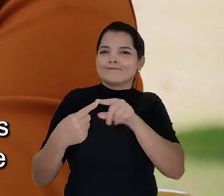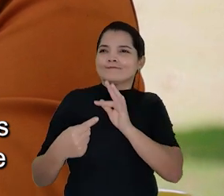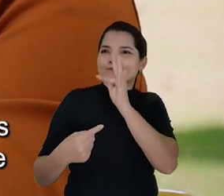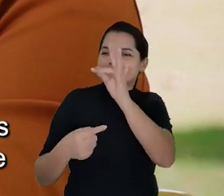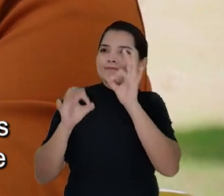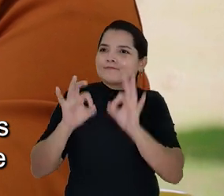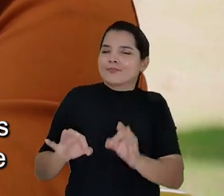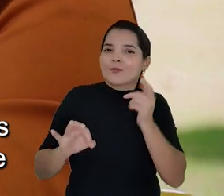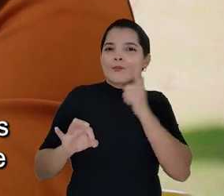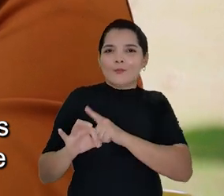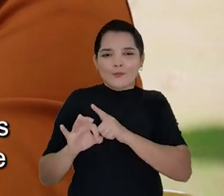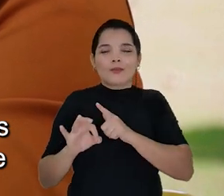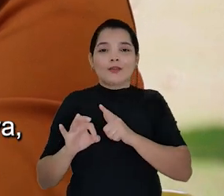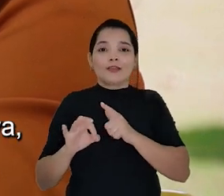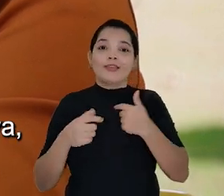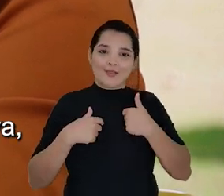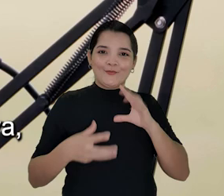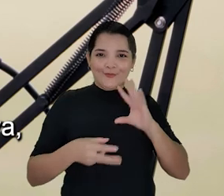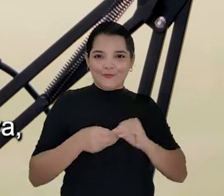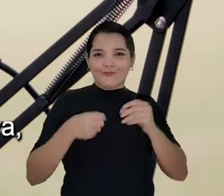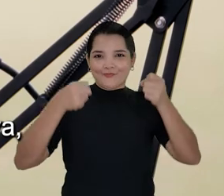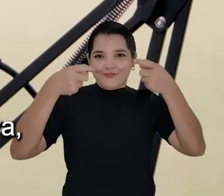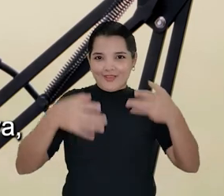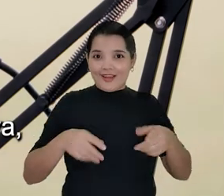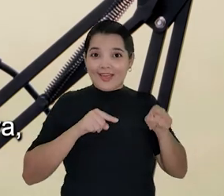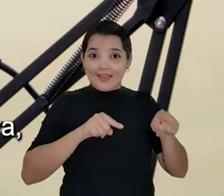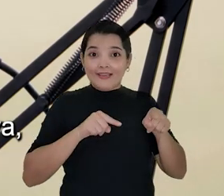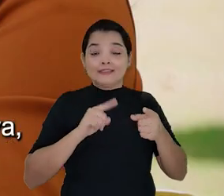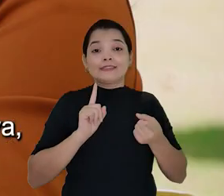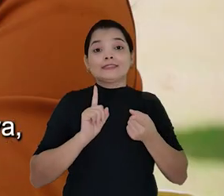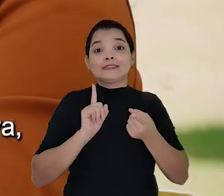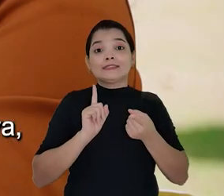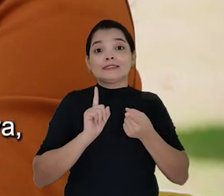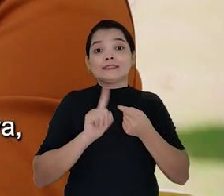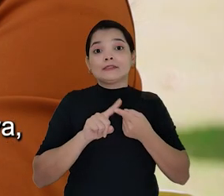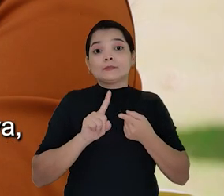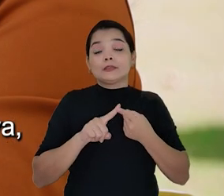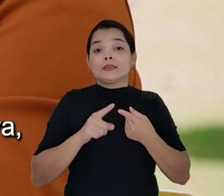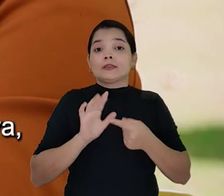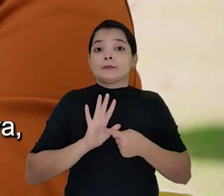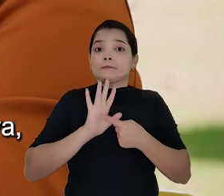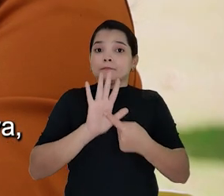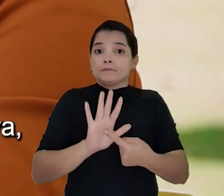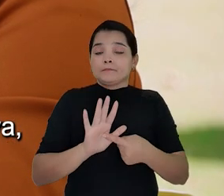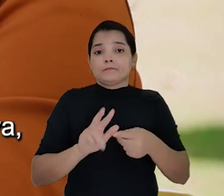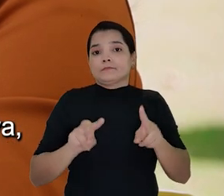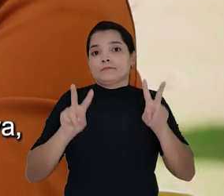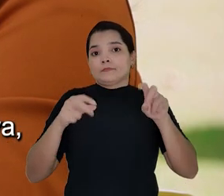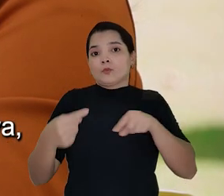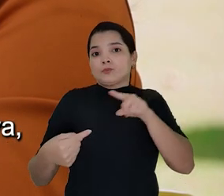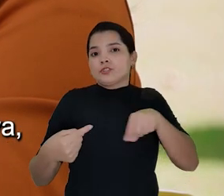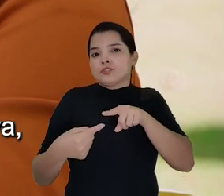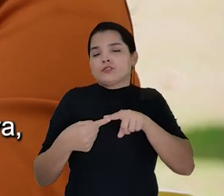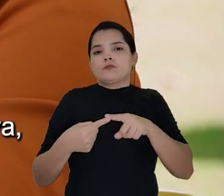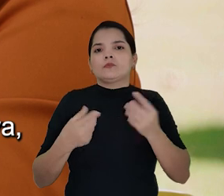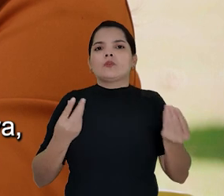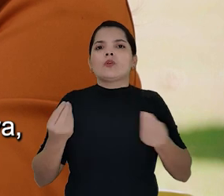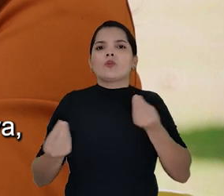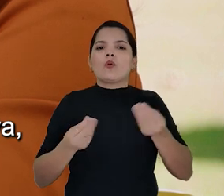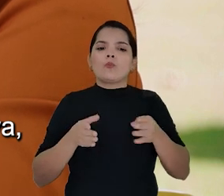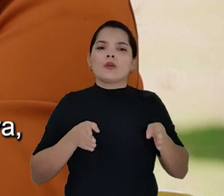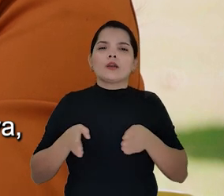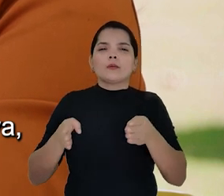atender então vou falar um pouco sobre isso e também colocar de uma forma mais objetiva Quais são os